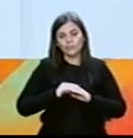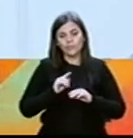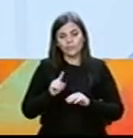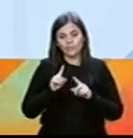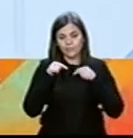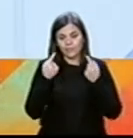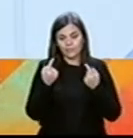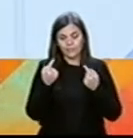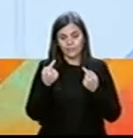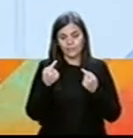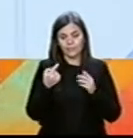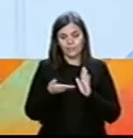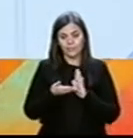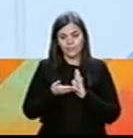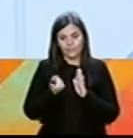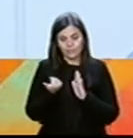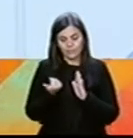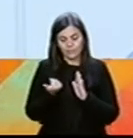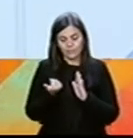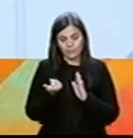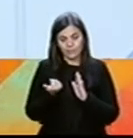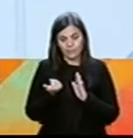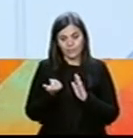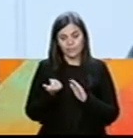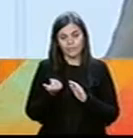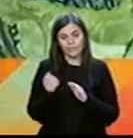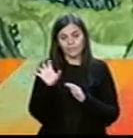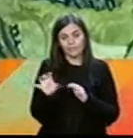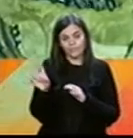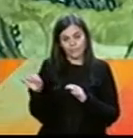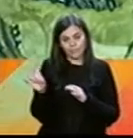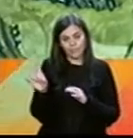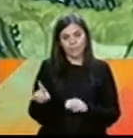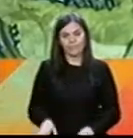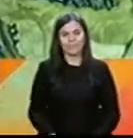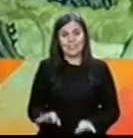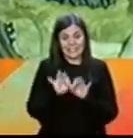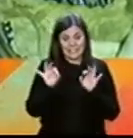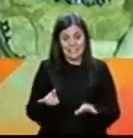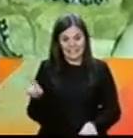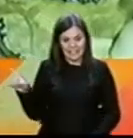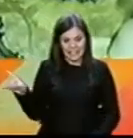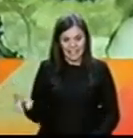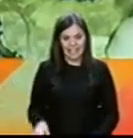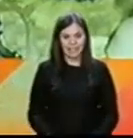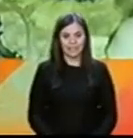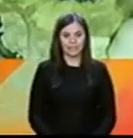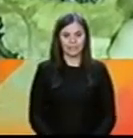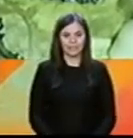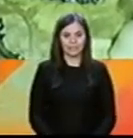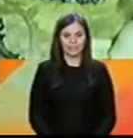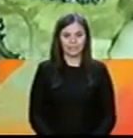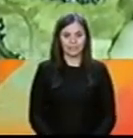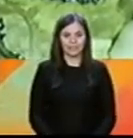vou tirar os supremos, aqui esta parte, estes gomos da laranja. Assim. Uhum. Portanto,